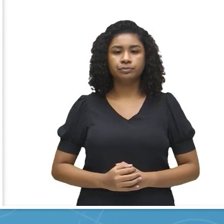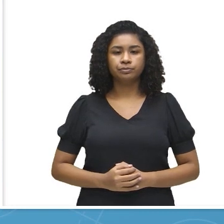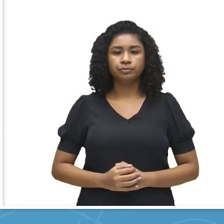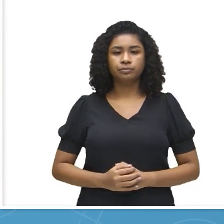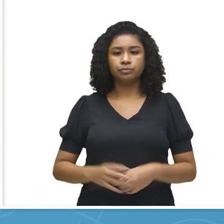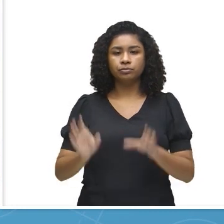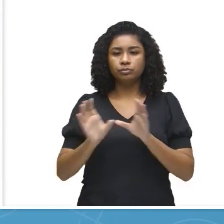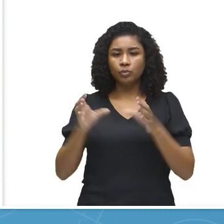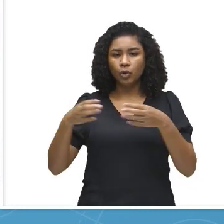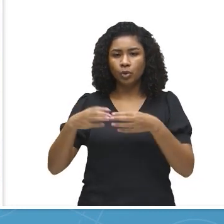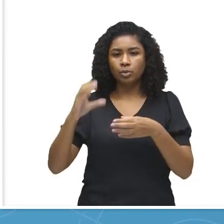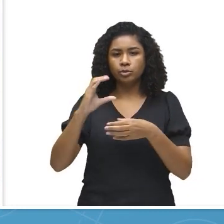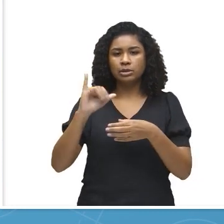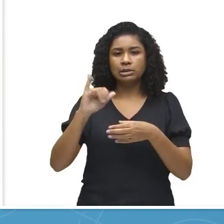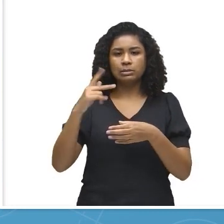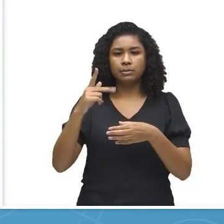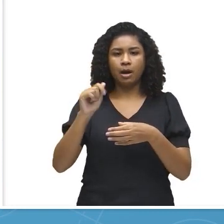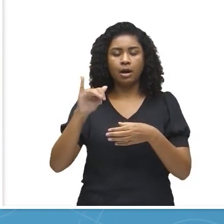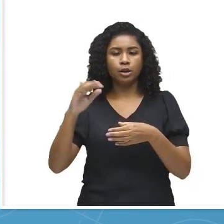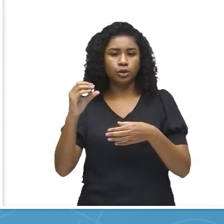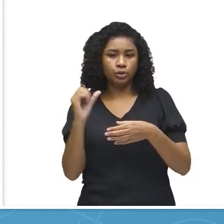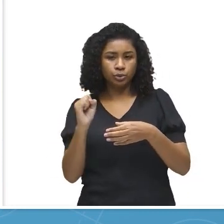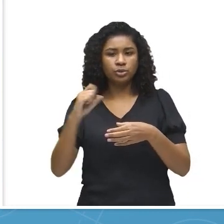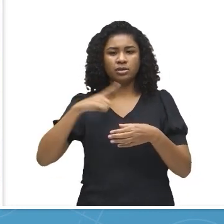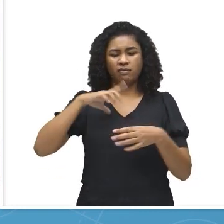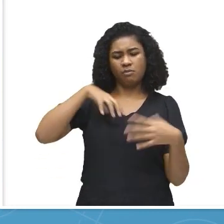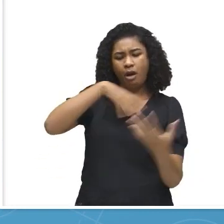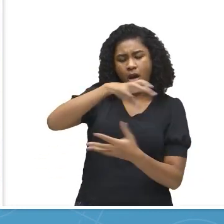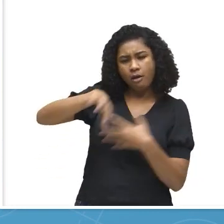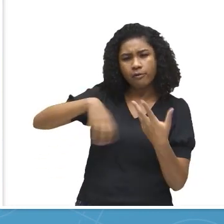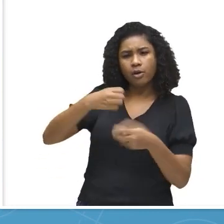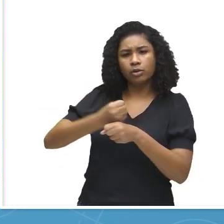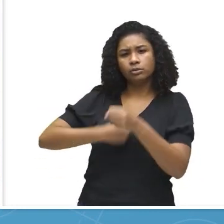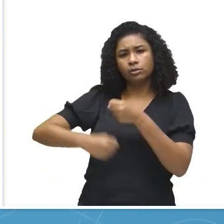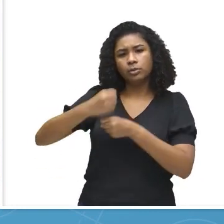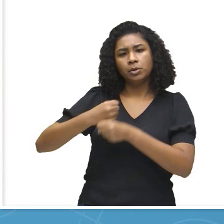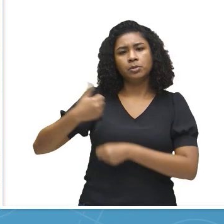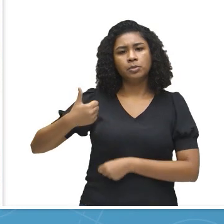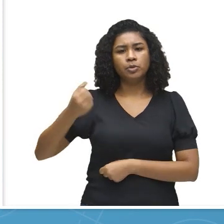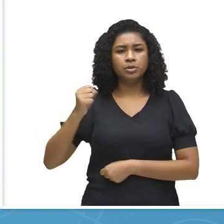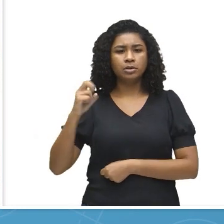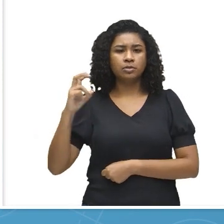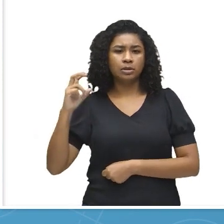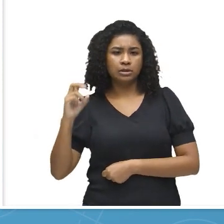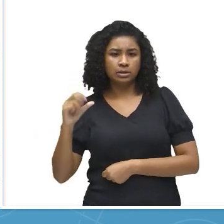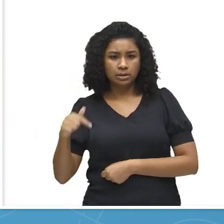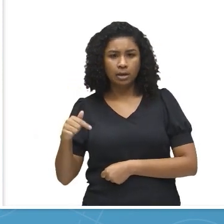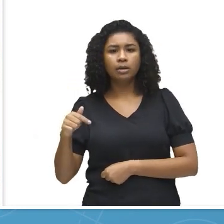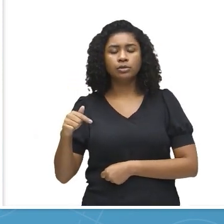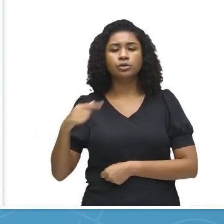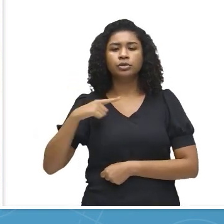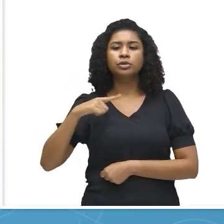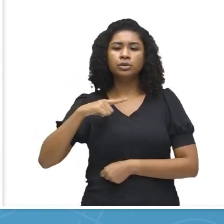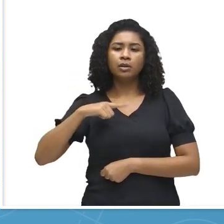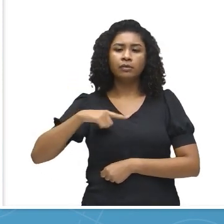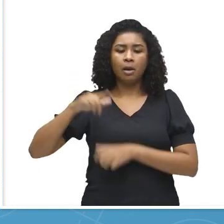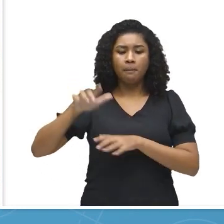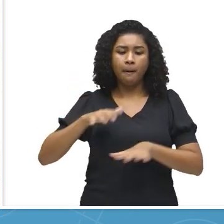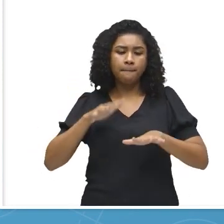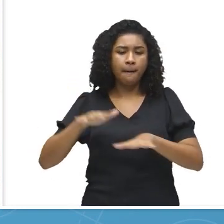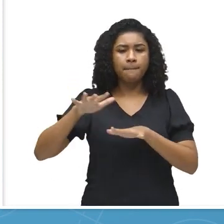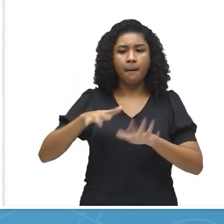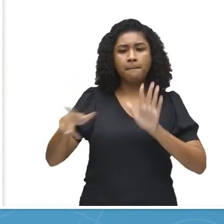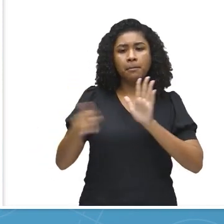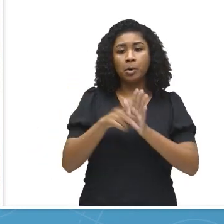A Revolta dos Cipayos, 1857, foi o primeiro movimento nacionalista indiano. Os Cipayos